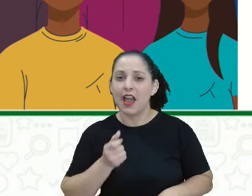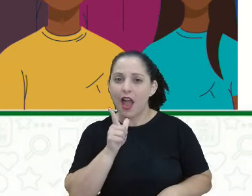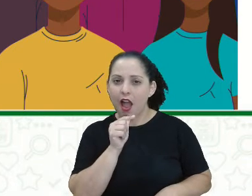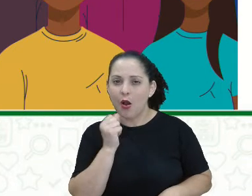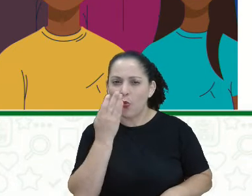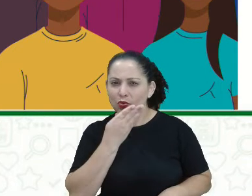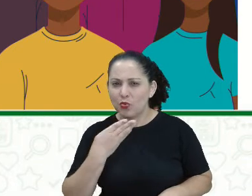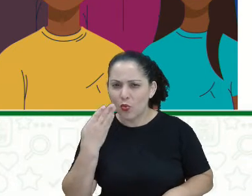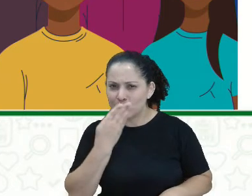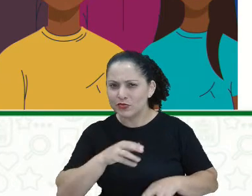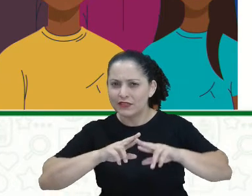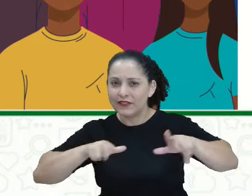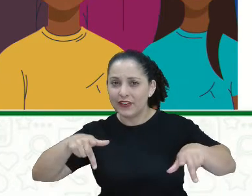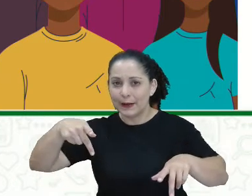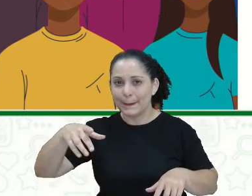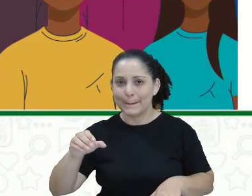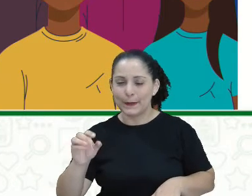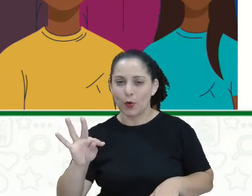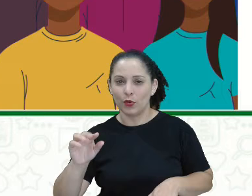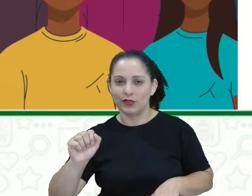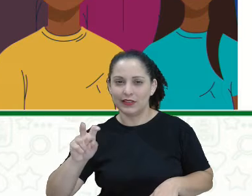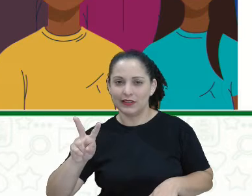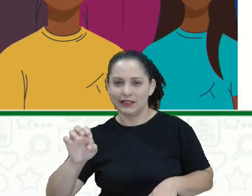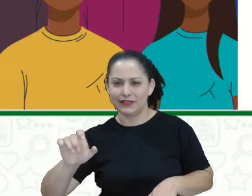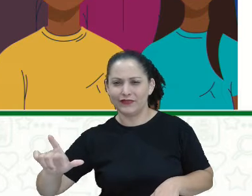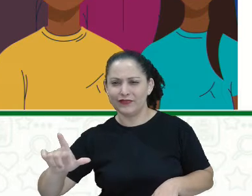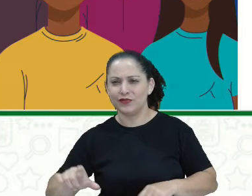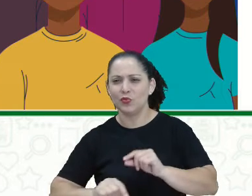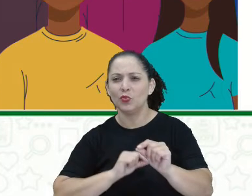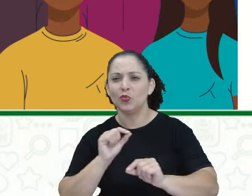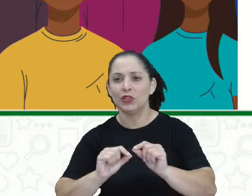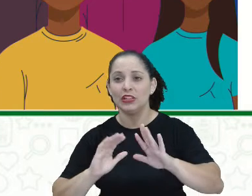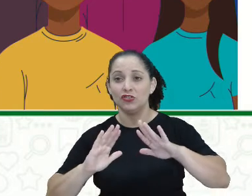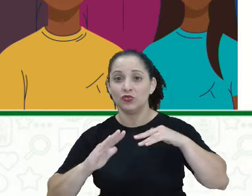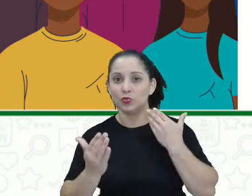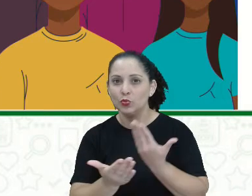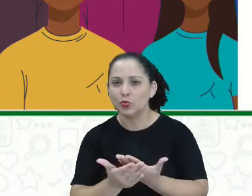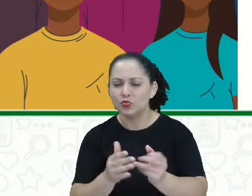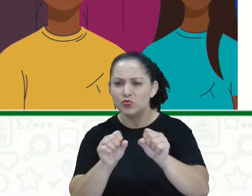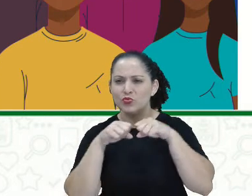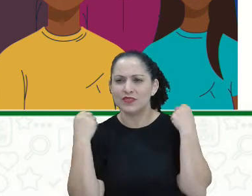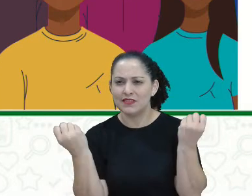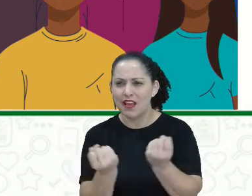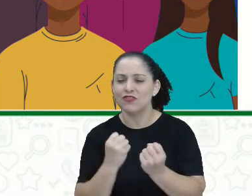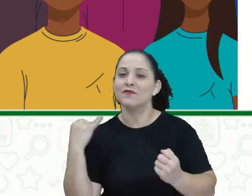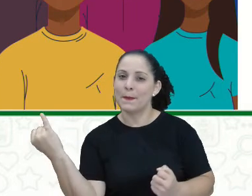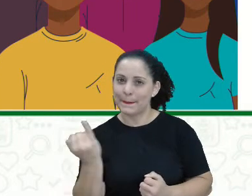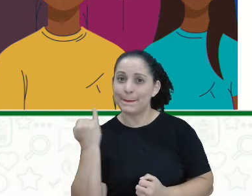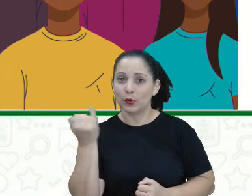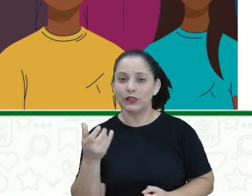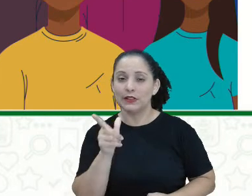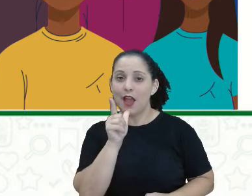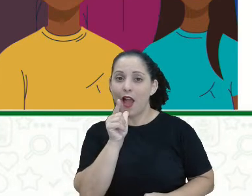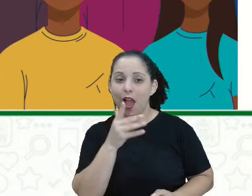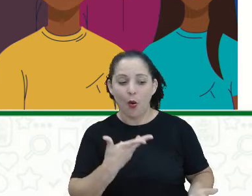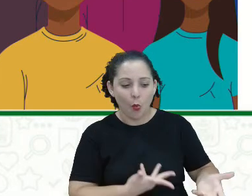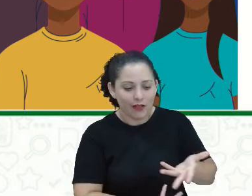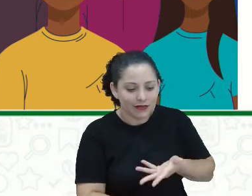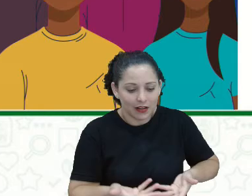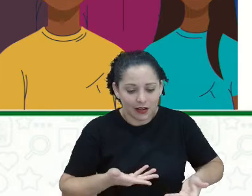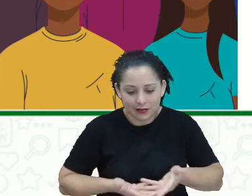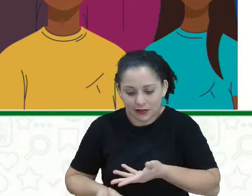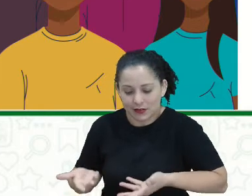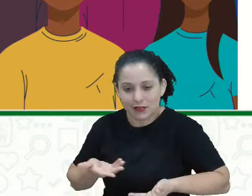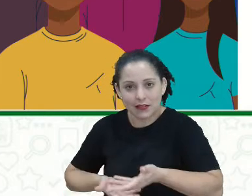potável. Estudos ambientais e sociais são necessários para que haja um tratamento adequado da água, né?